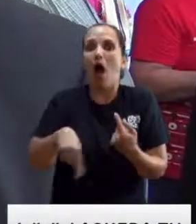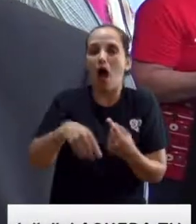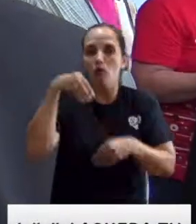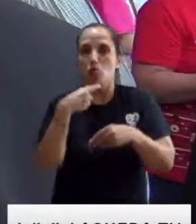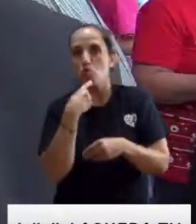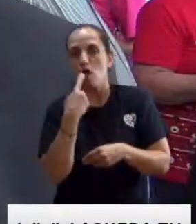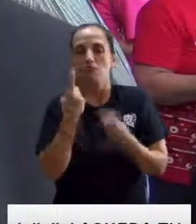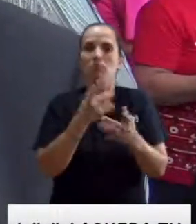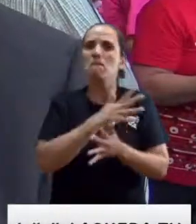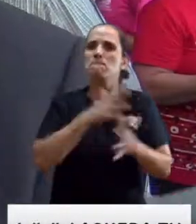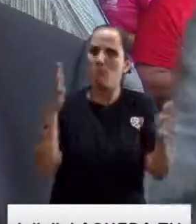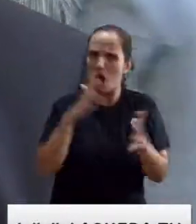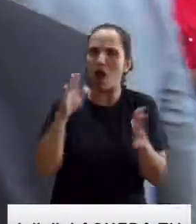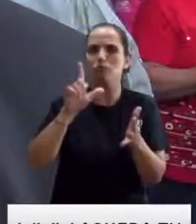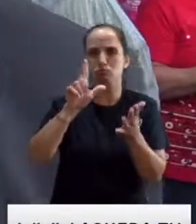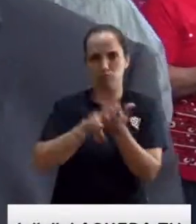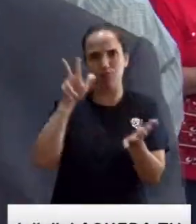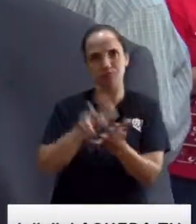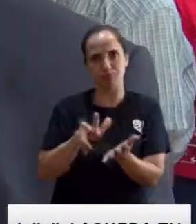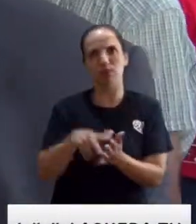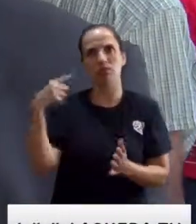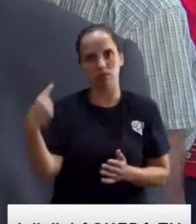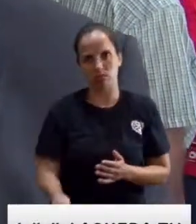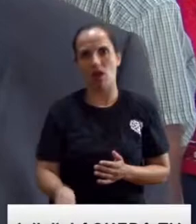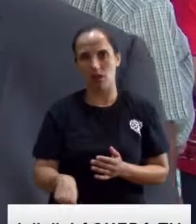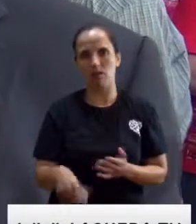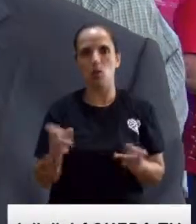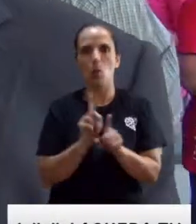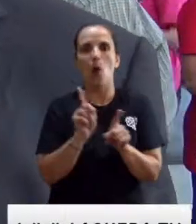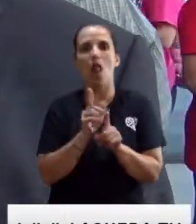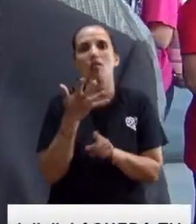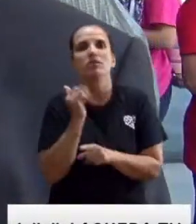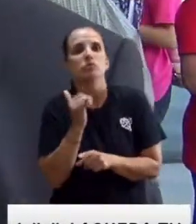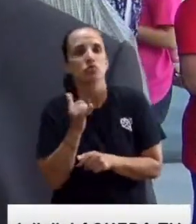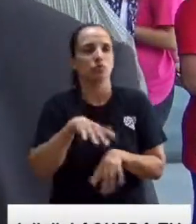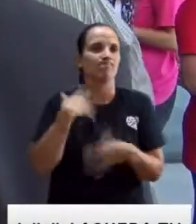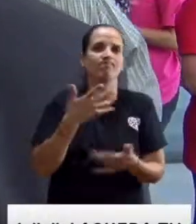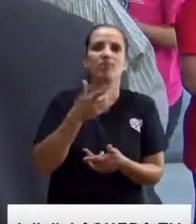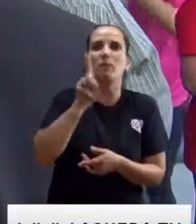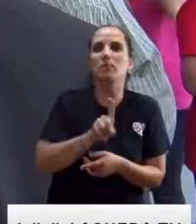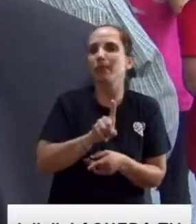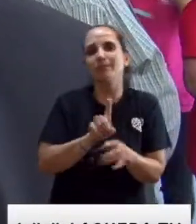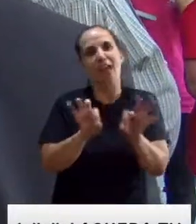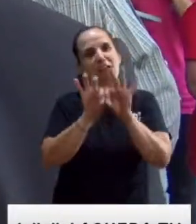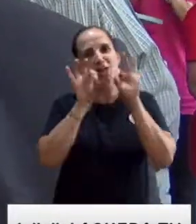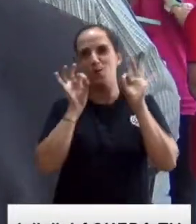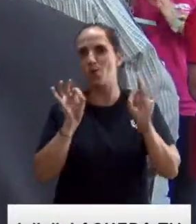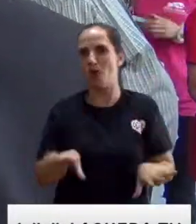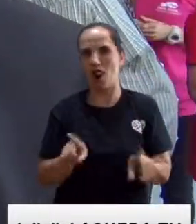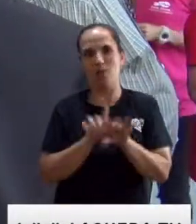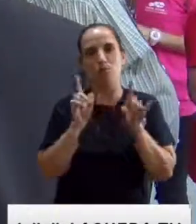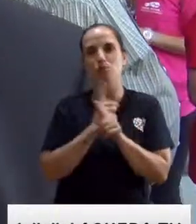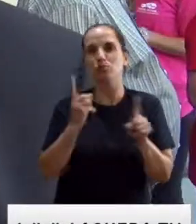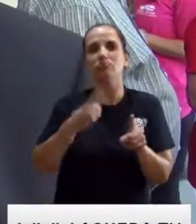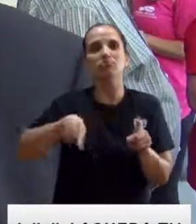votados, muitos, a grande maioria dos projetos foram aprovados e portanto esta coisa de ficar em 12º ou em 1º valeu rigorosamente a mesma coisa, por uma